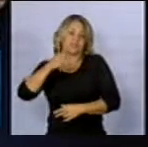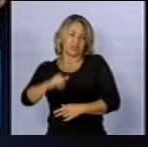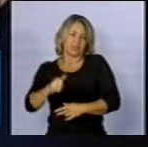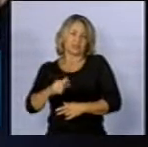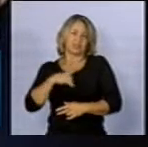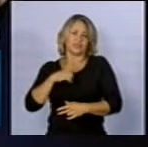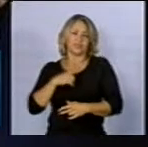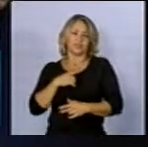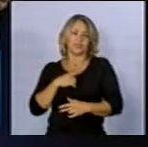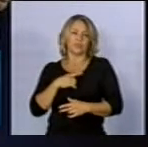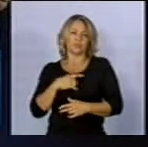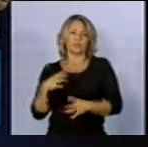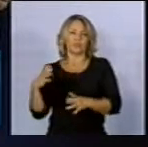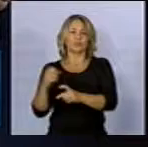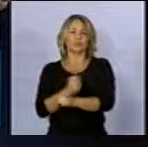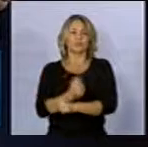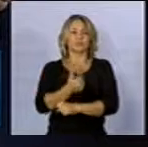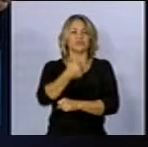total de